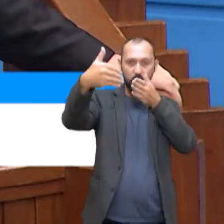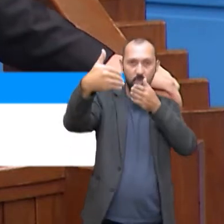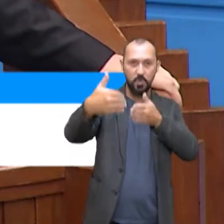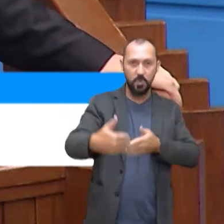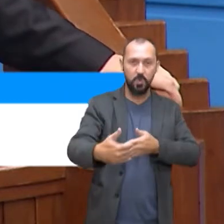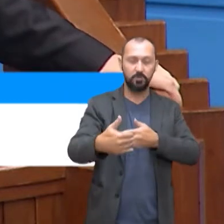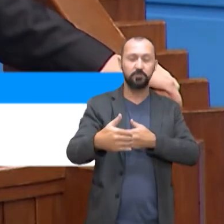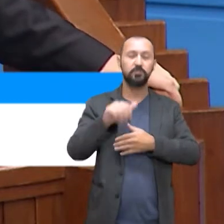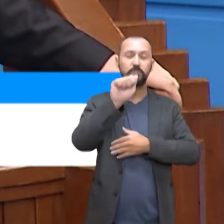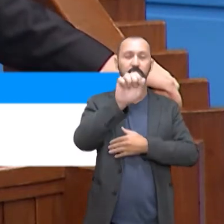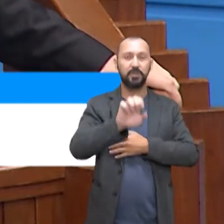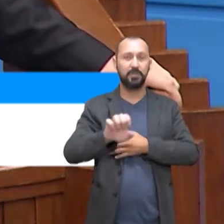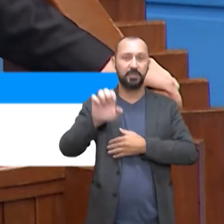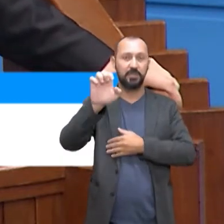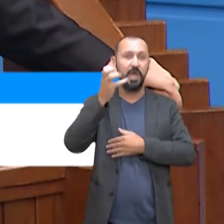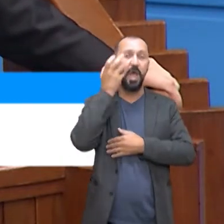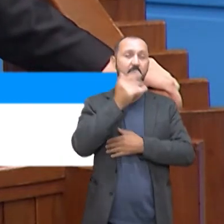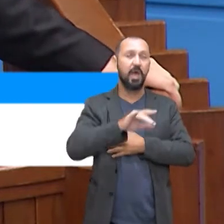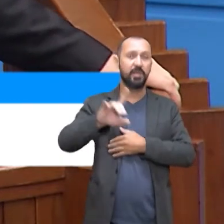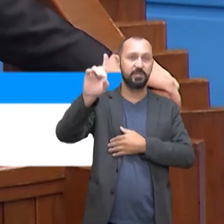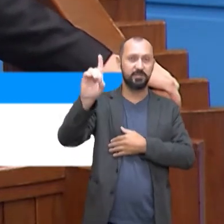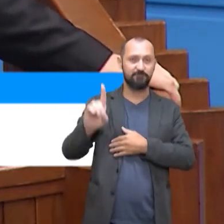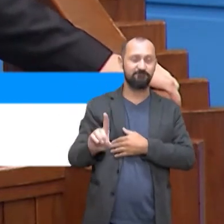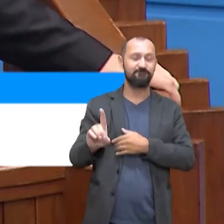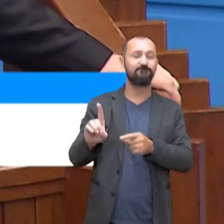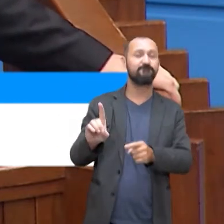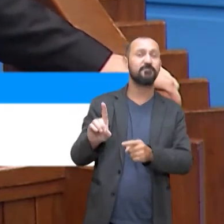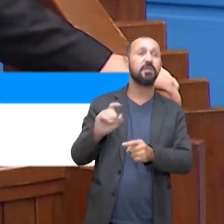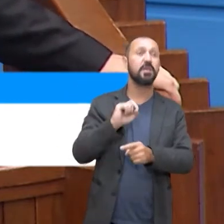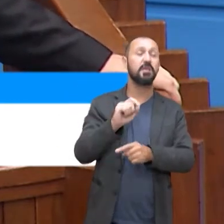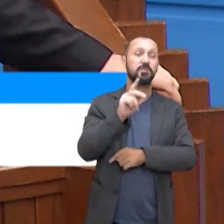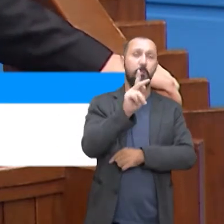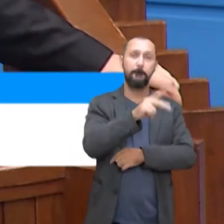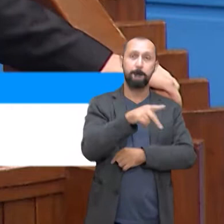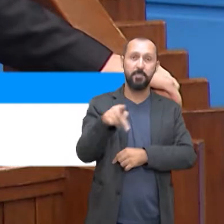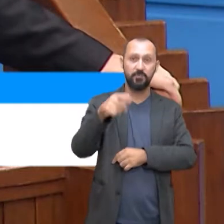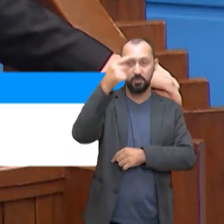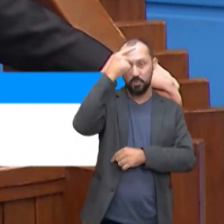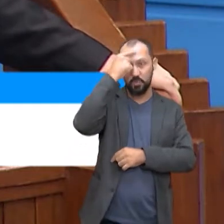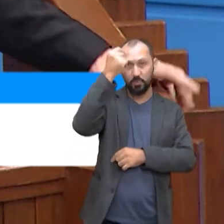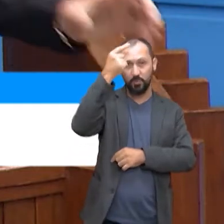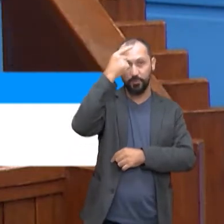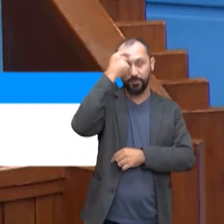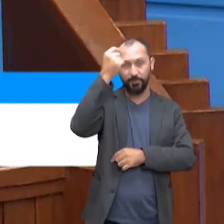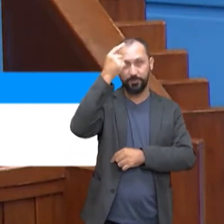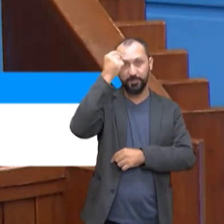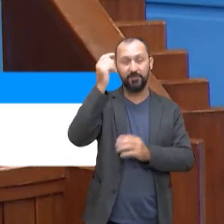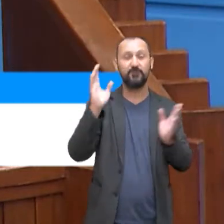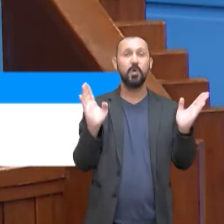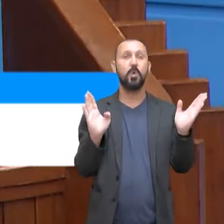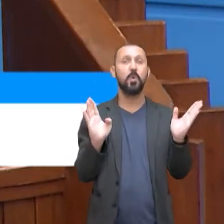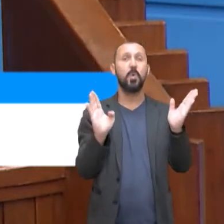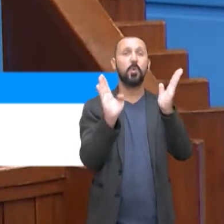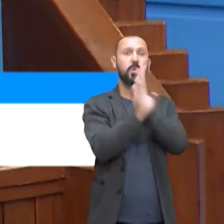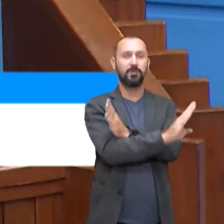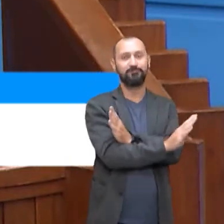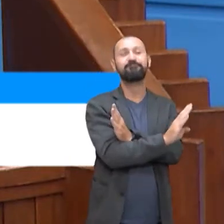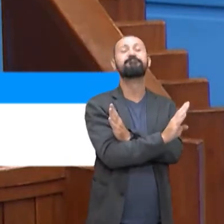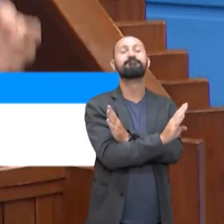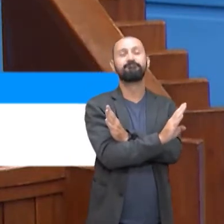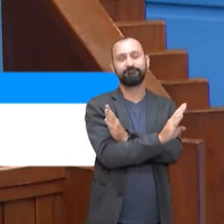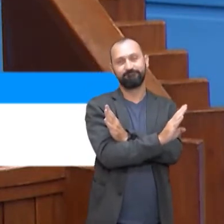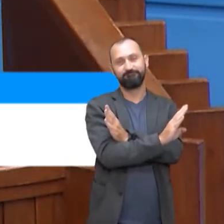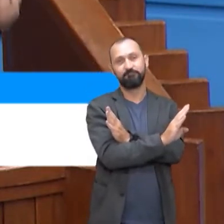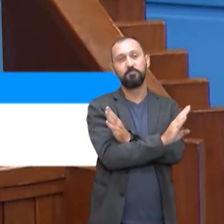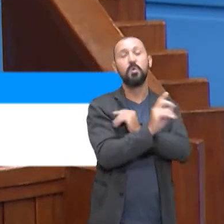atendimento especializado às crianças com deficiência, e esses professores de nível superior foram